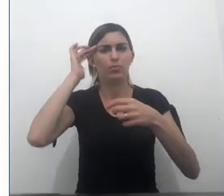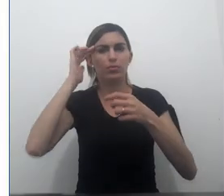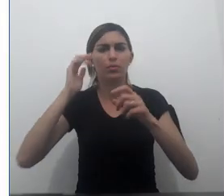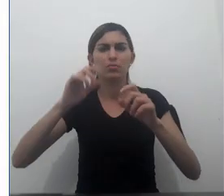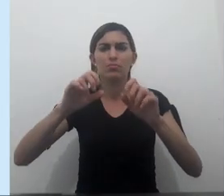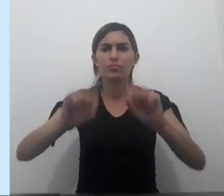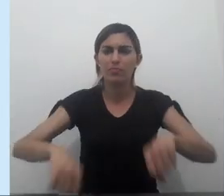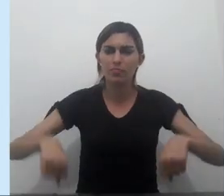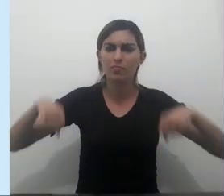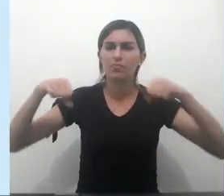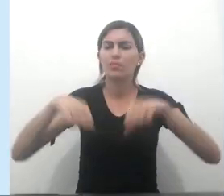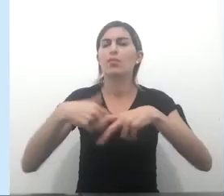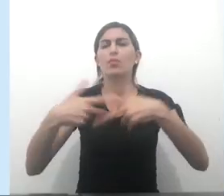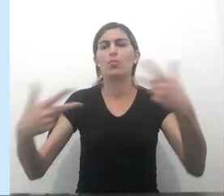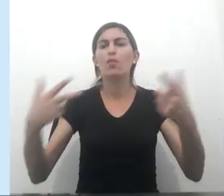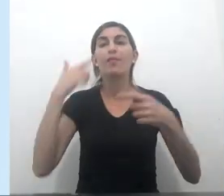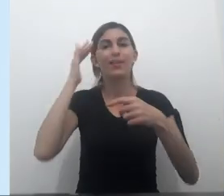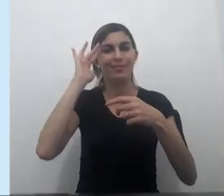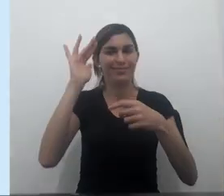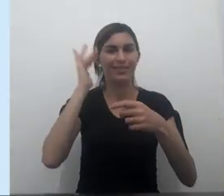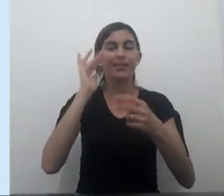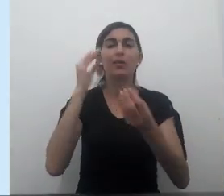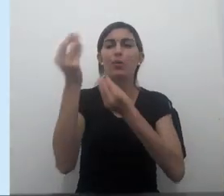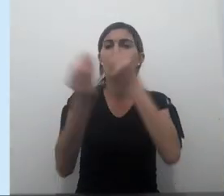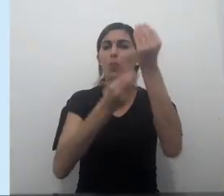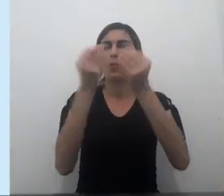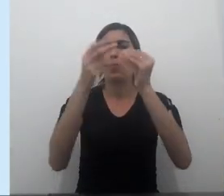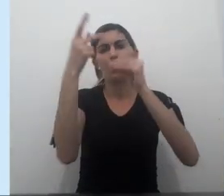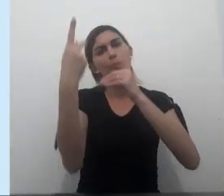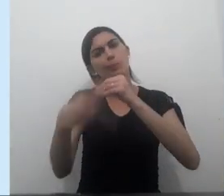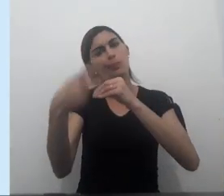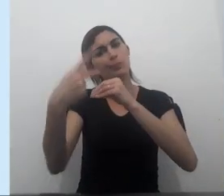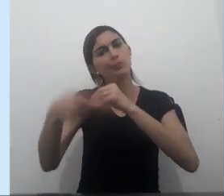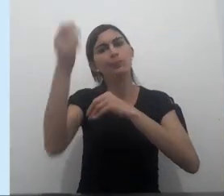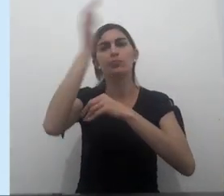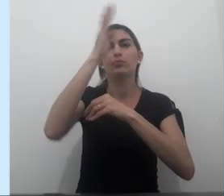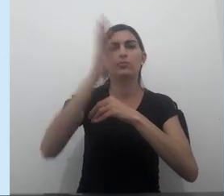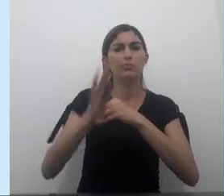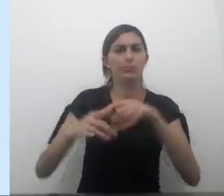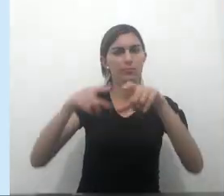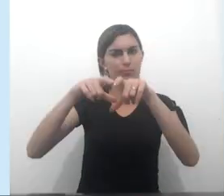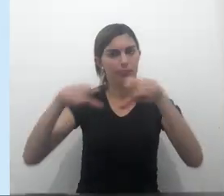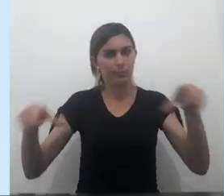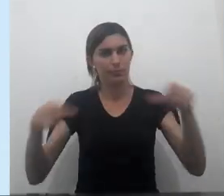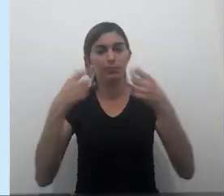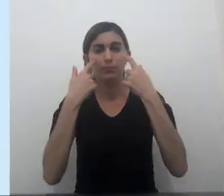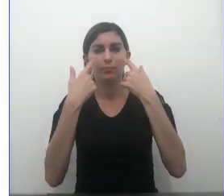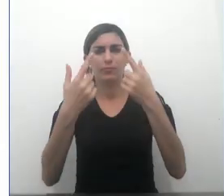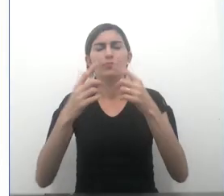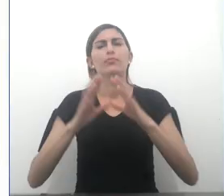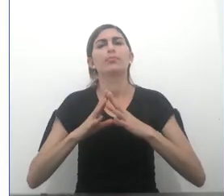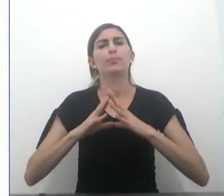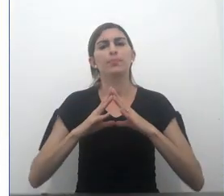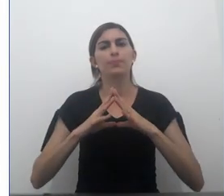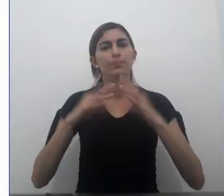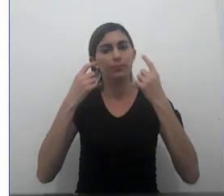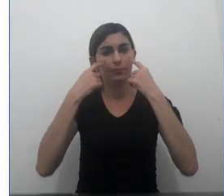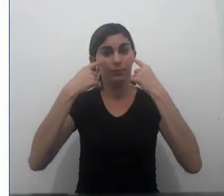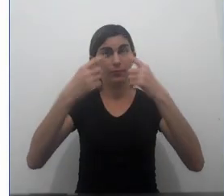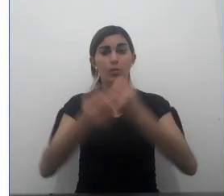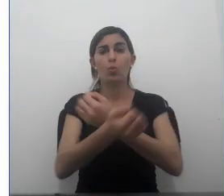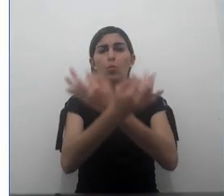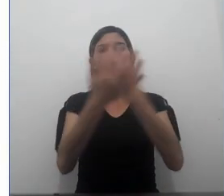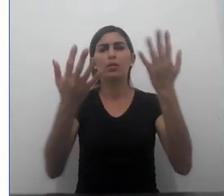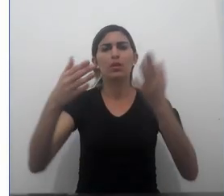é que funciona esses transportes aqui no território brasileiro, ok, gente? Acompanha na tela mais uma vez. A gente vê